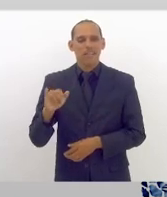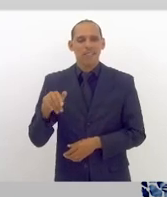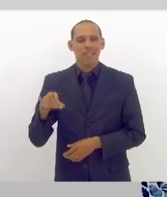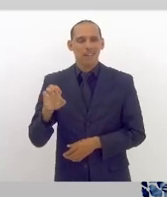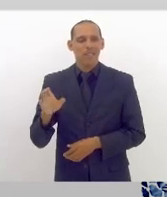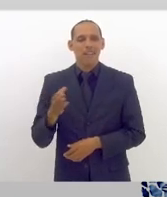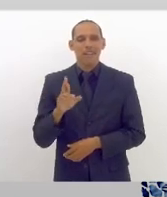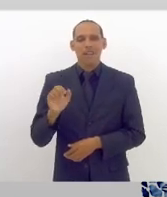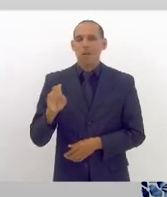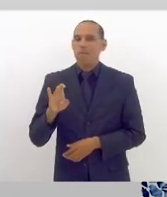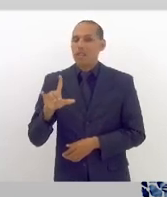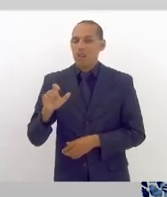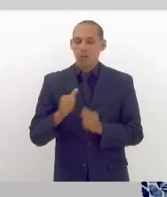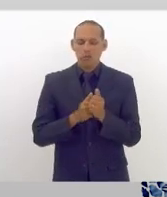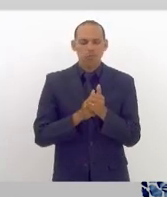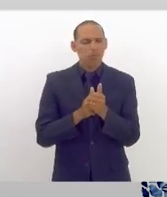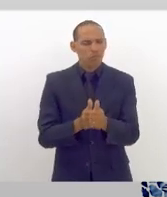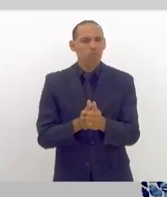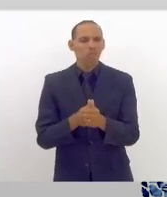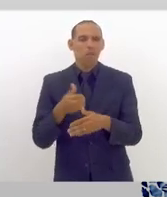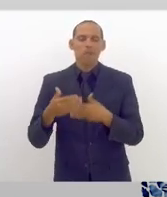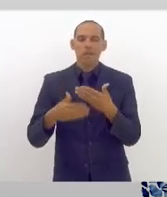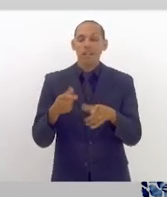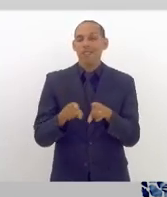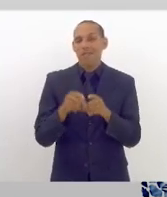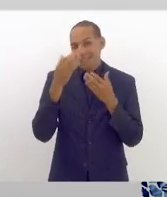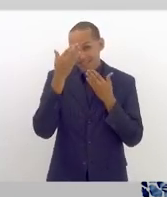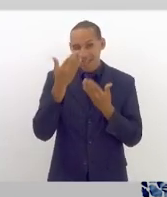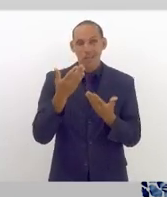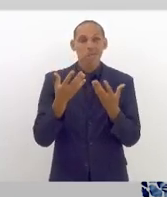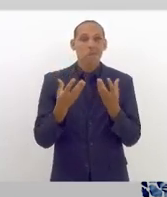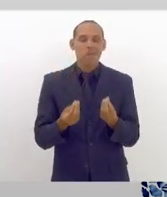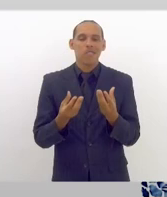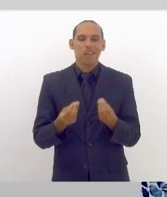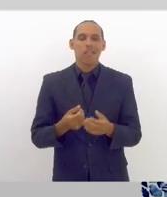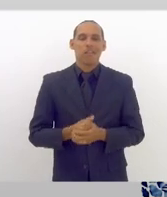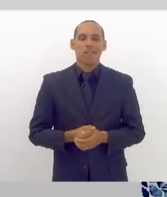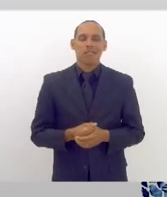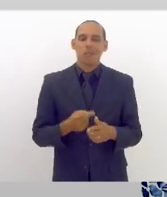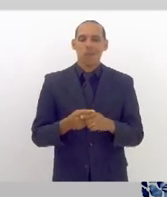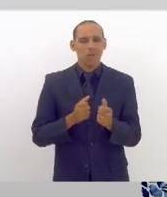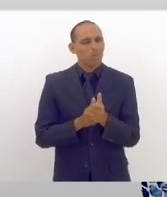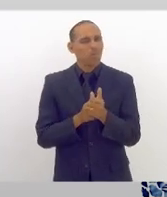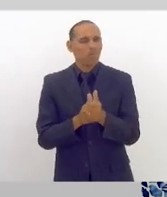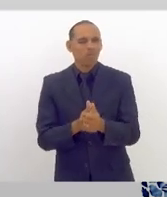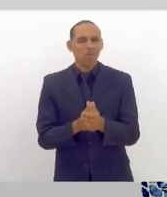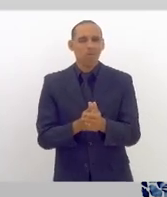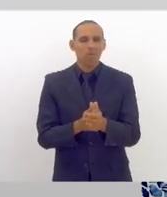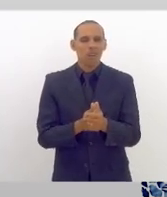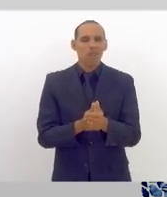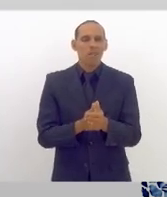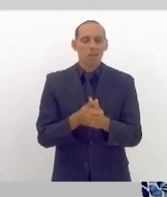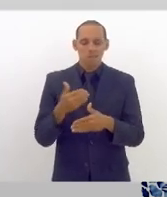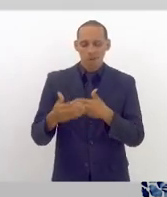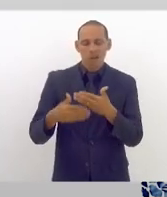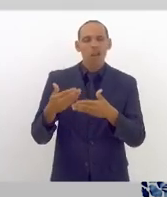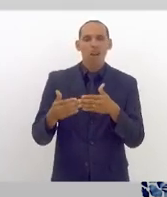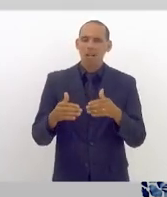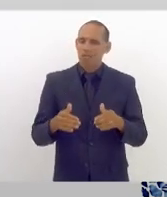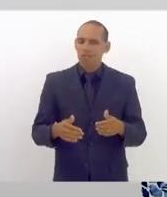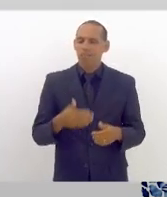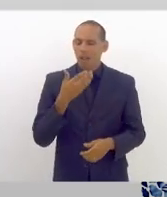depressa de perto esse processo é agradecer bastante que também acompanharam e conduziram todo esse processo da melhor forma